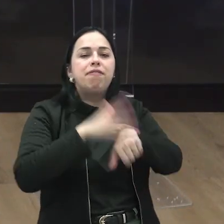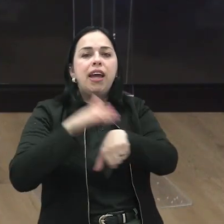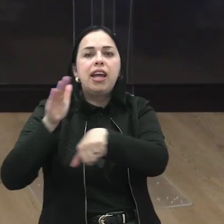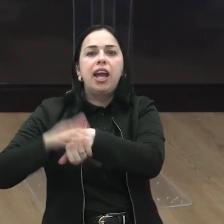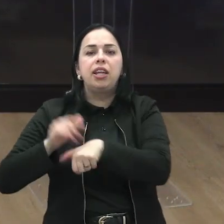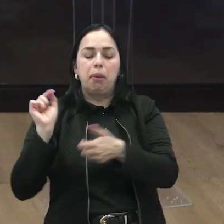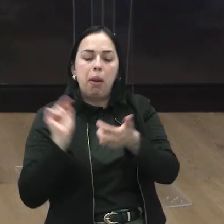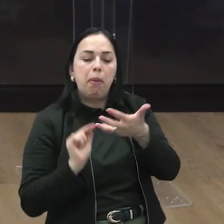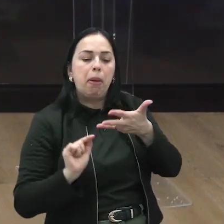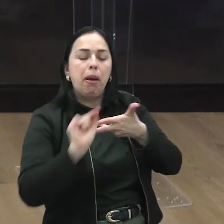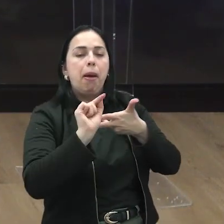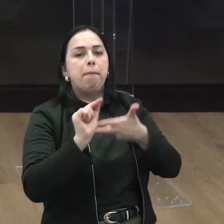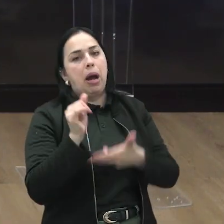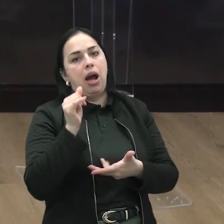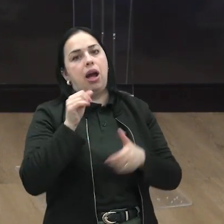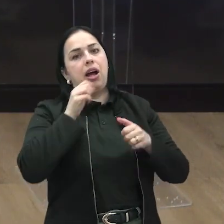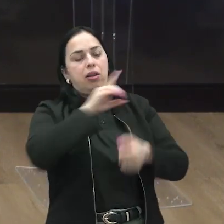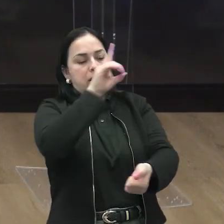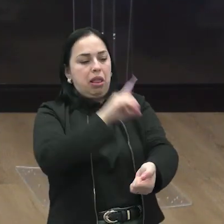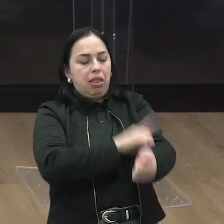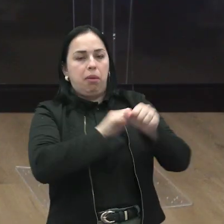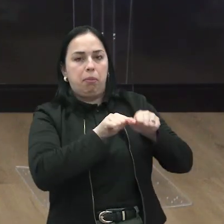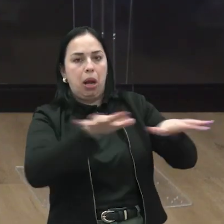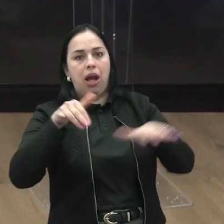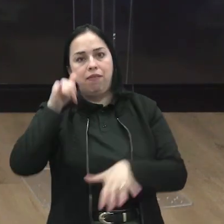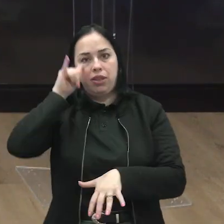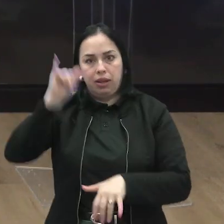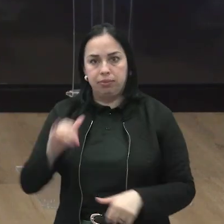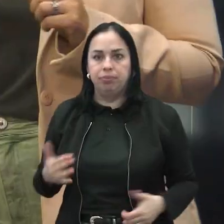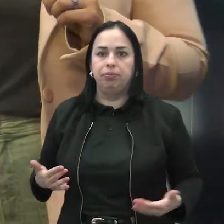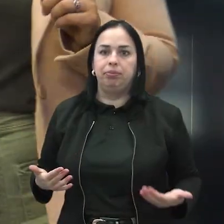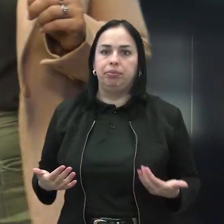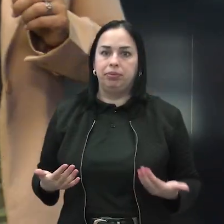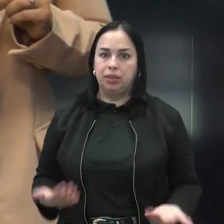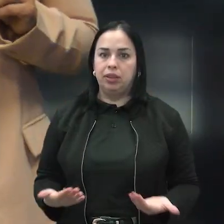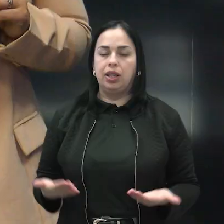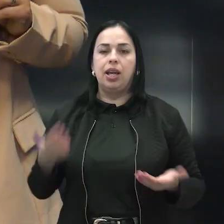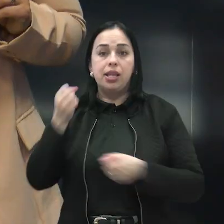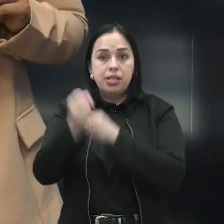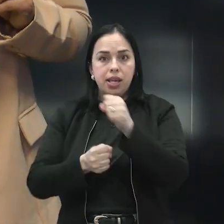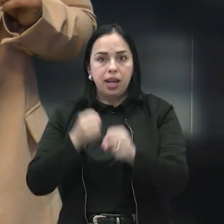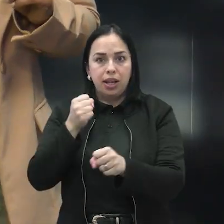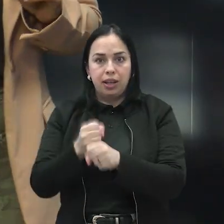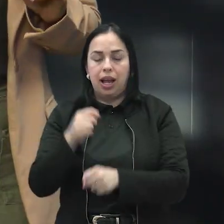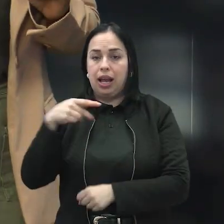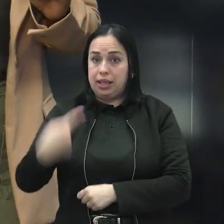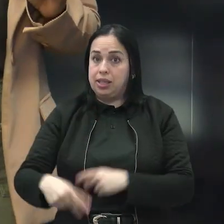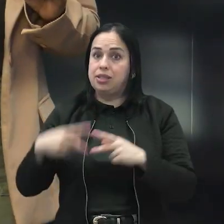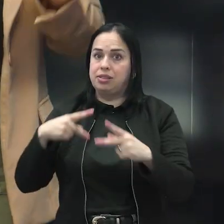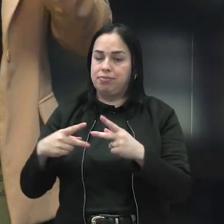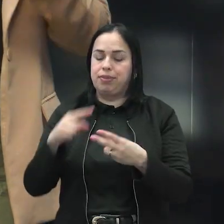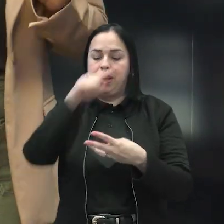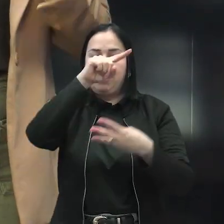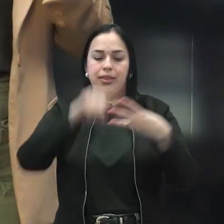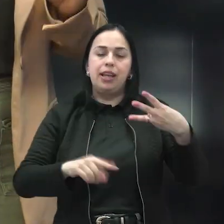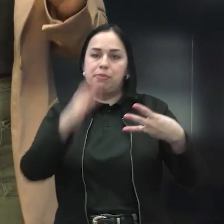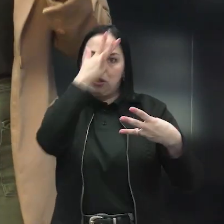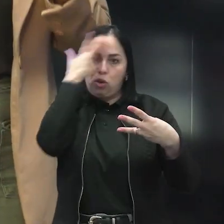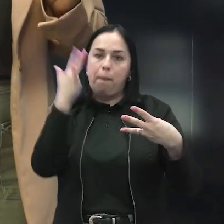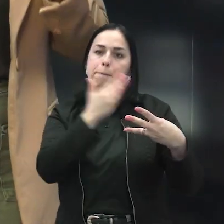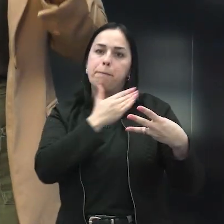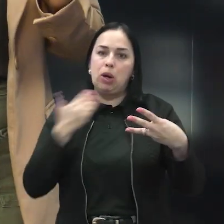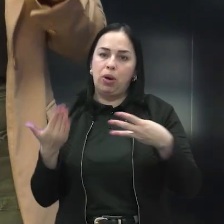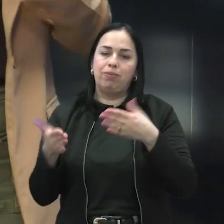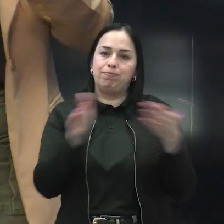de combate à proliferação do mosquito transmissor. Este ano, a cidade já registrou 3